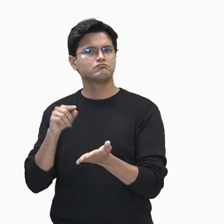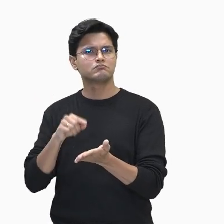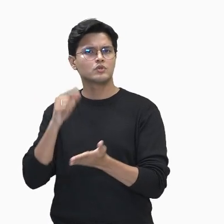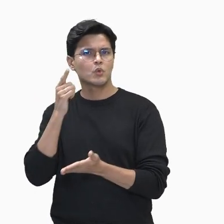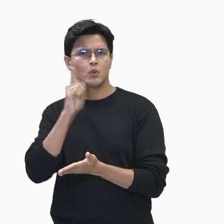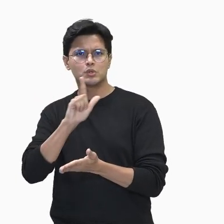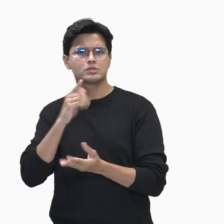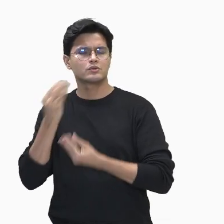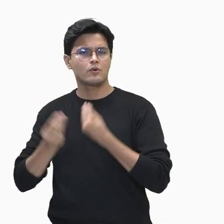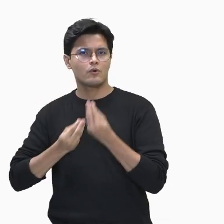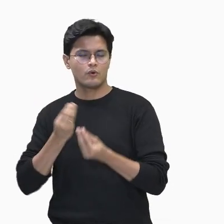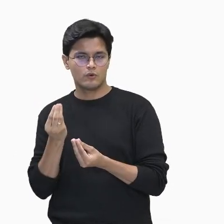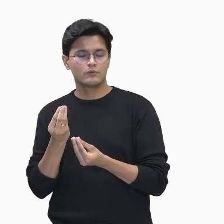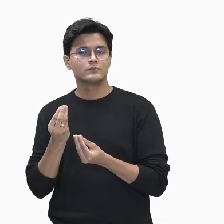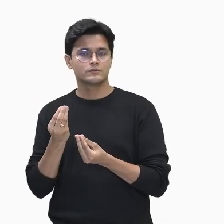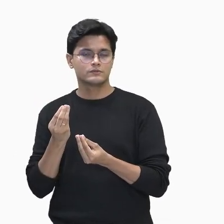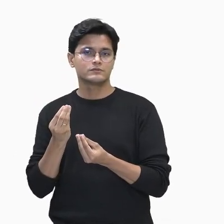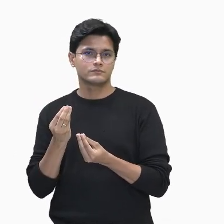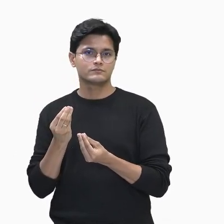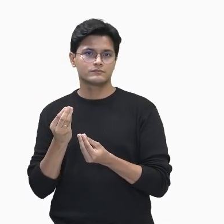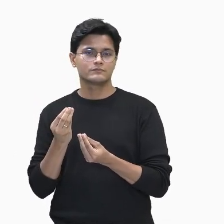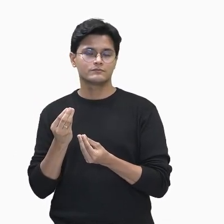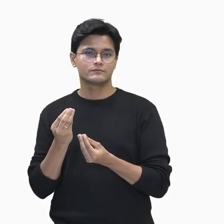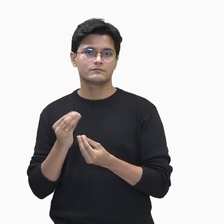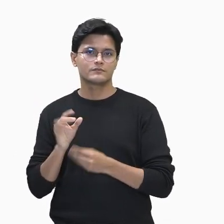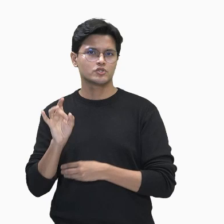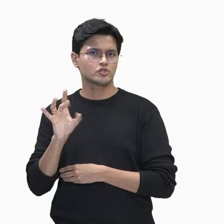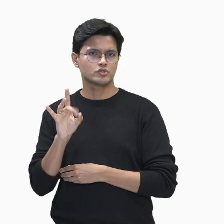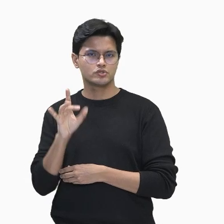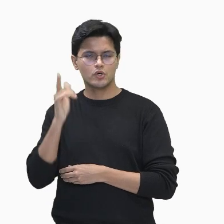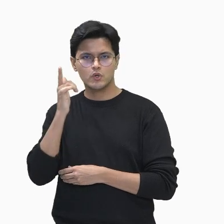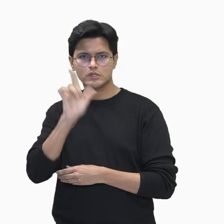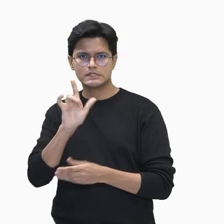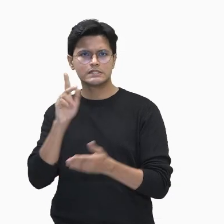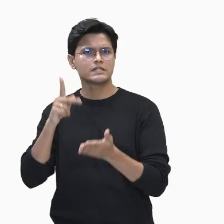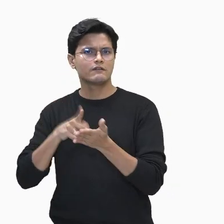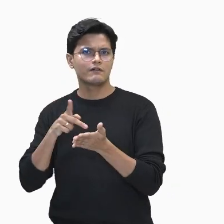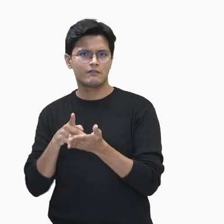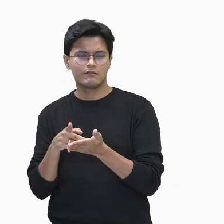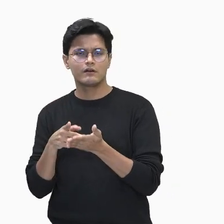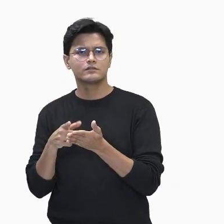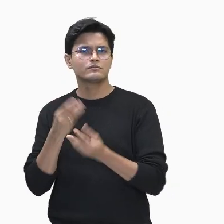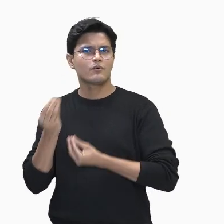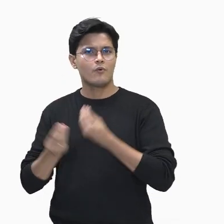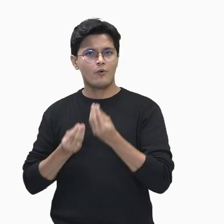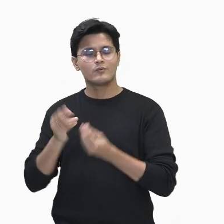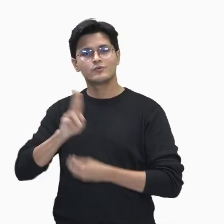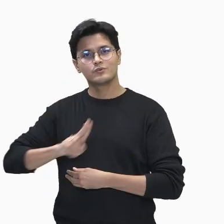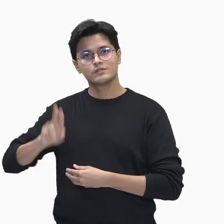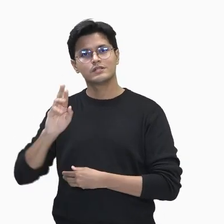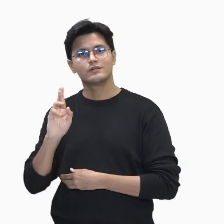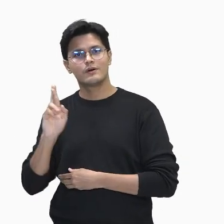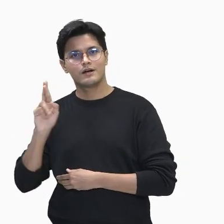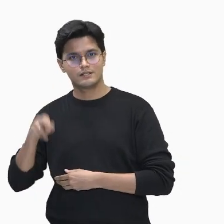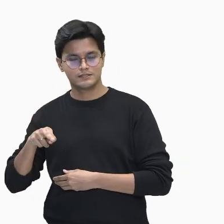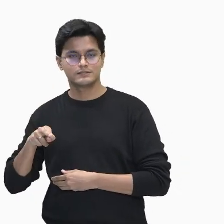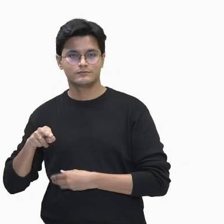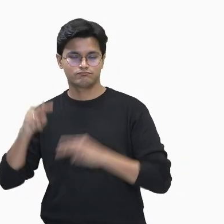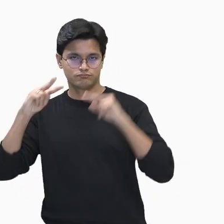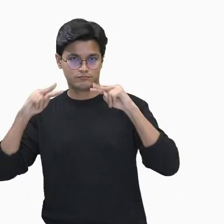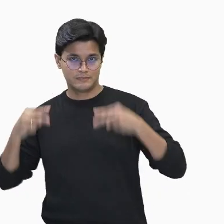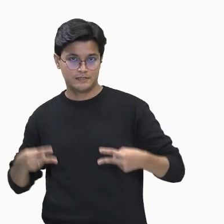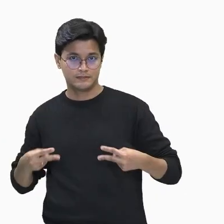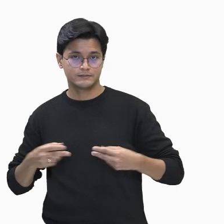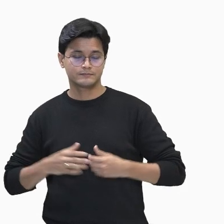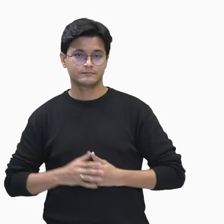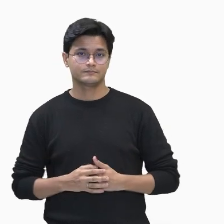só pode ser alcançada pela razão humana.